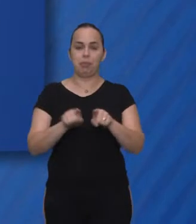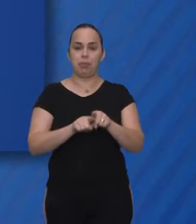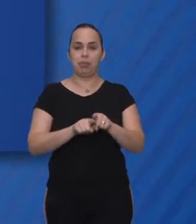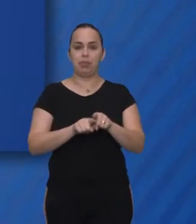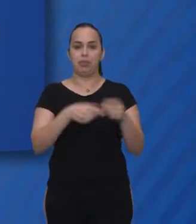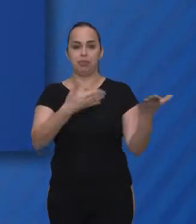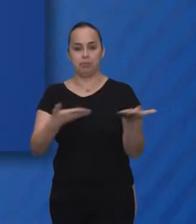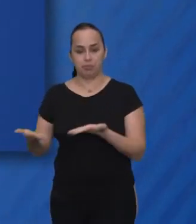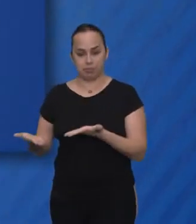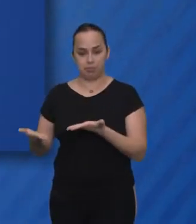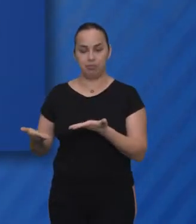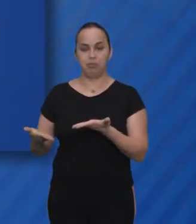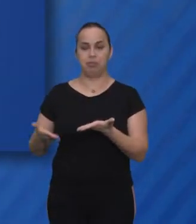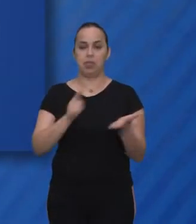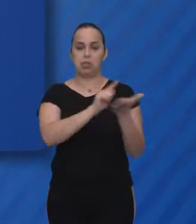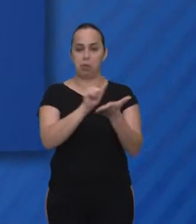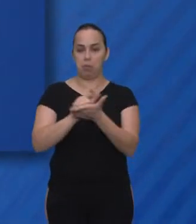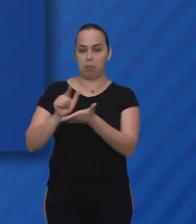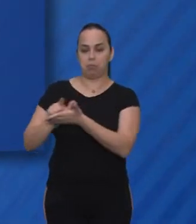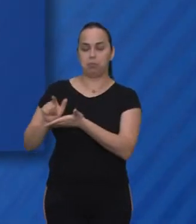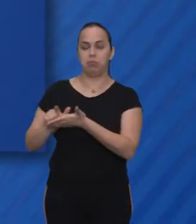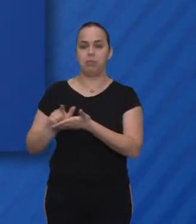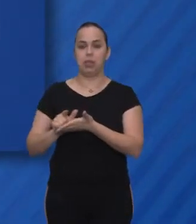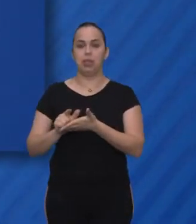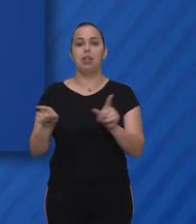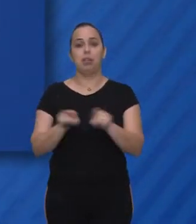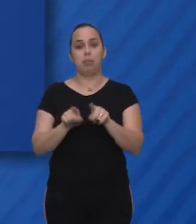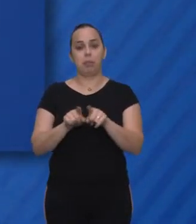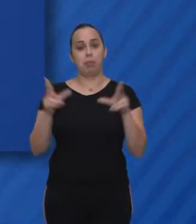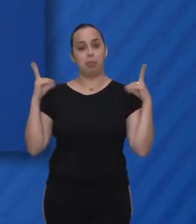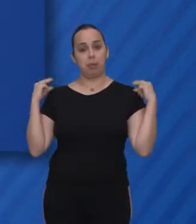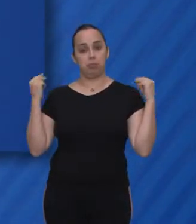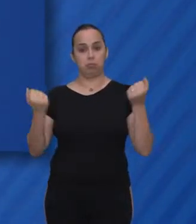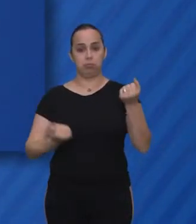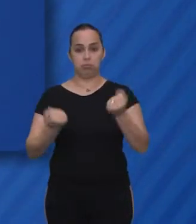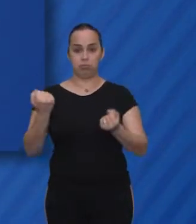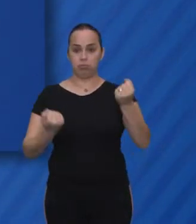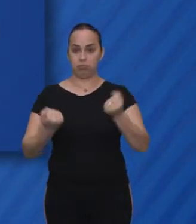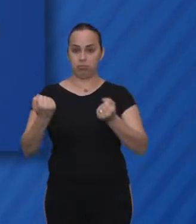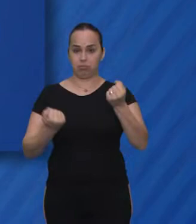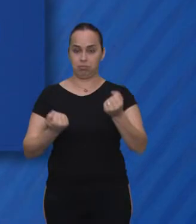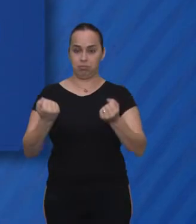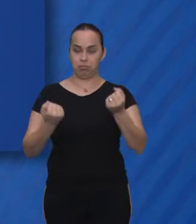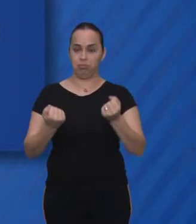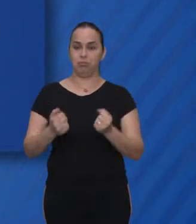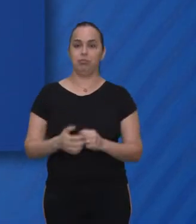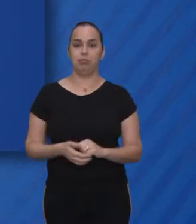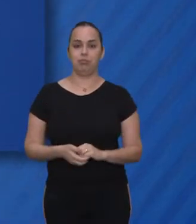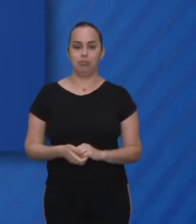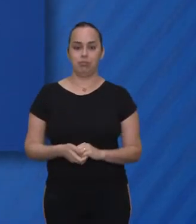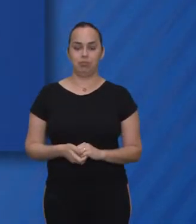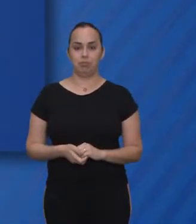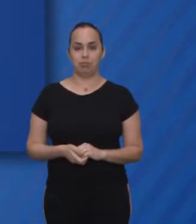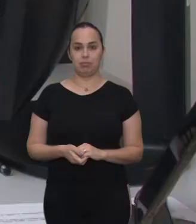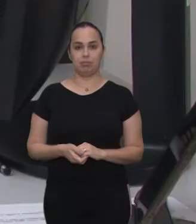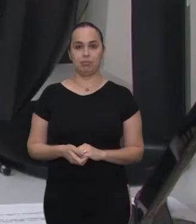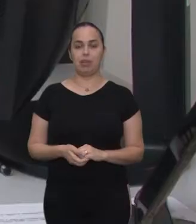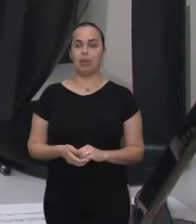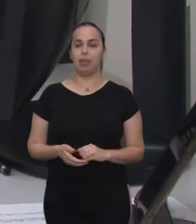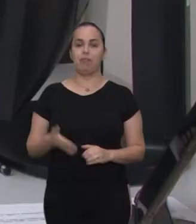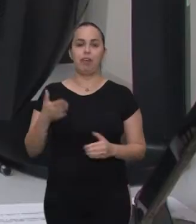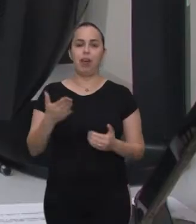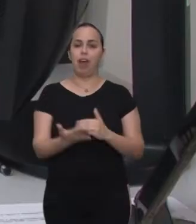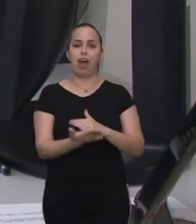além de serviços de portaria recepção zeladoria limpeza em geral e condução de veículos oficiais